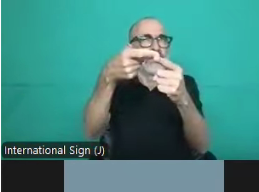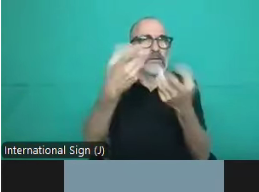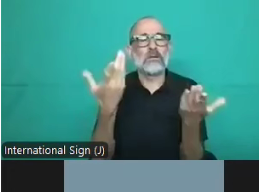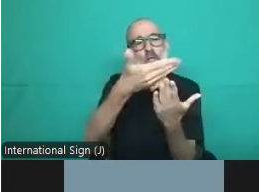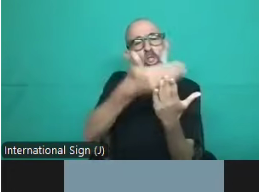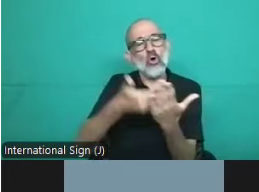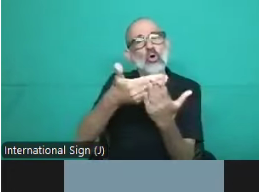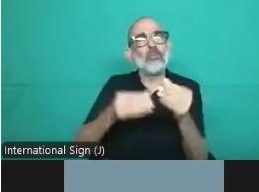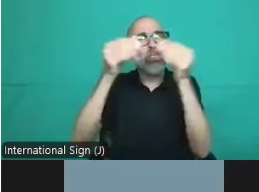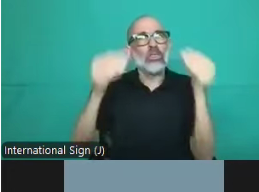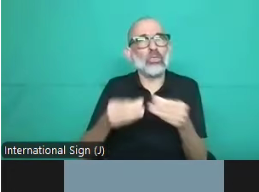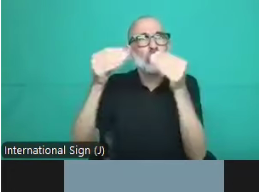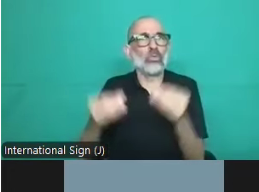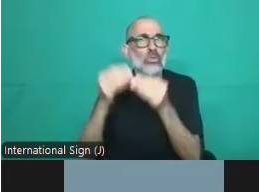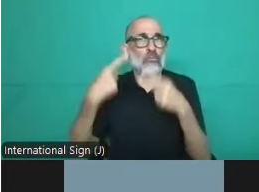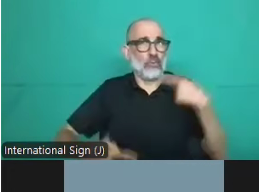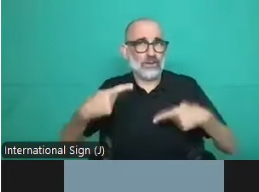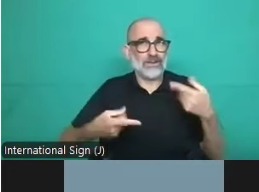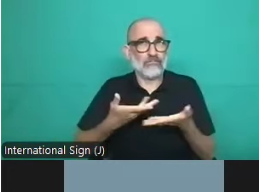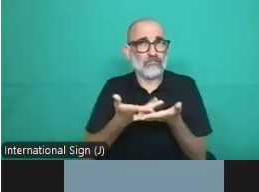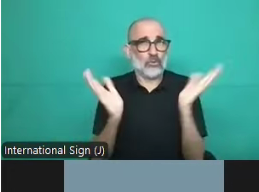uma redução de